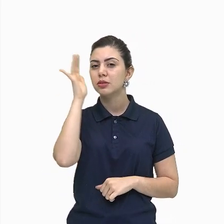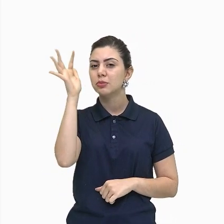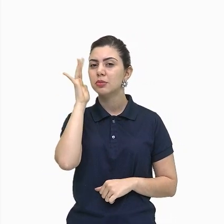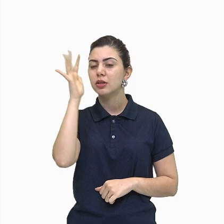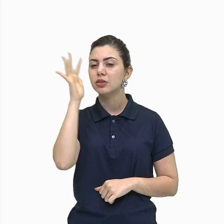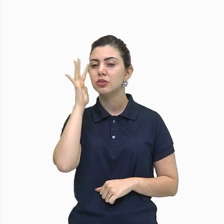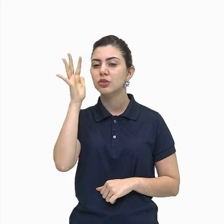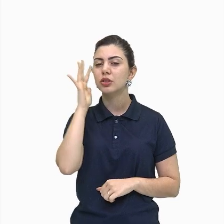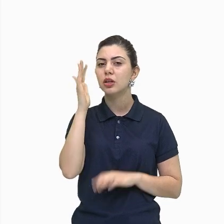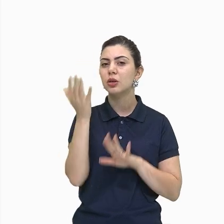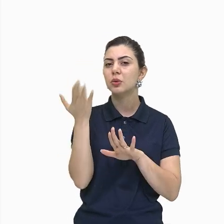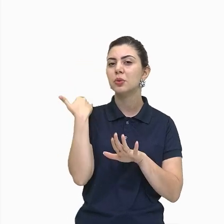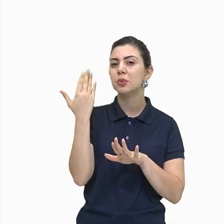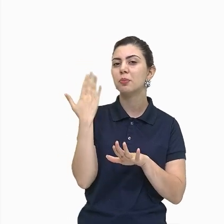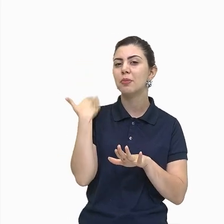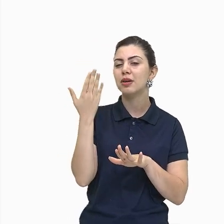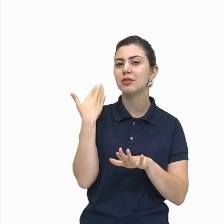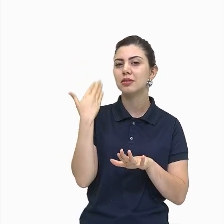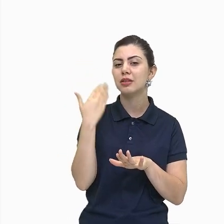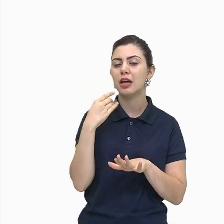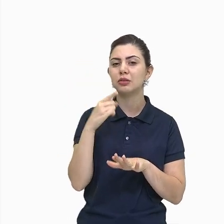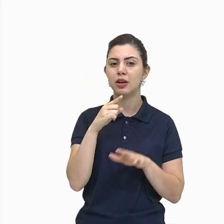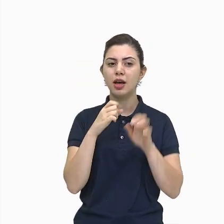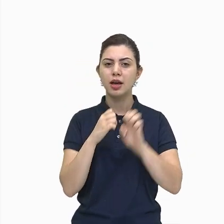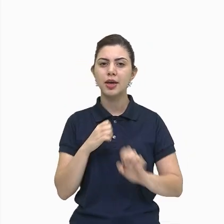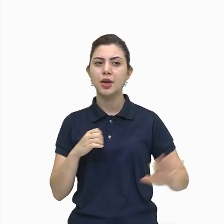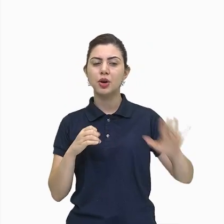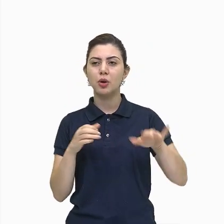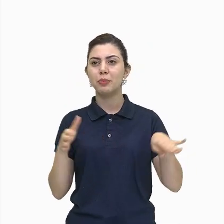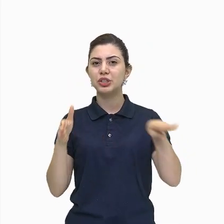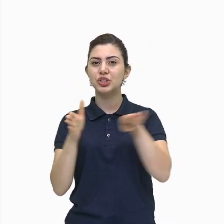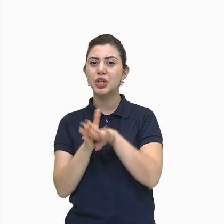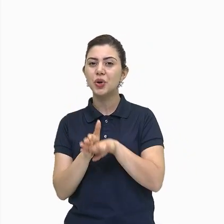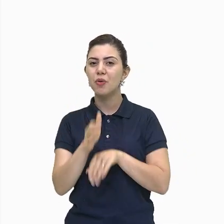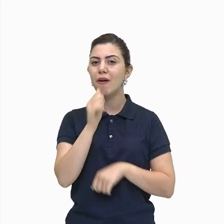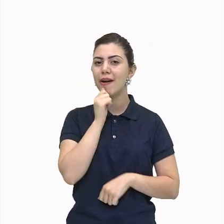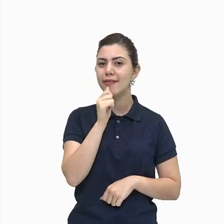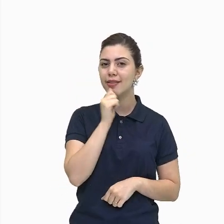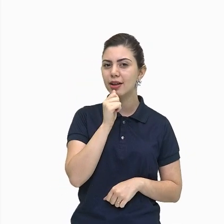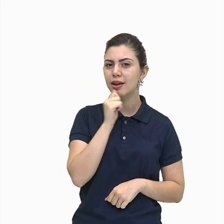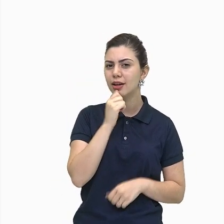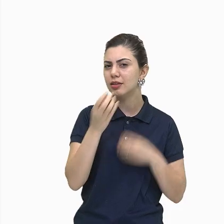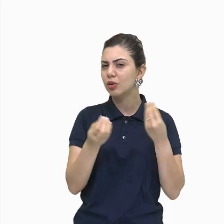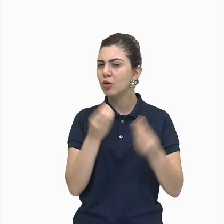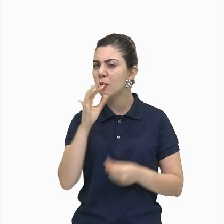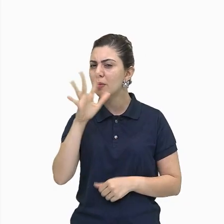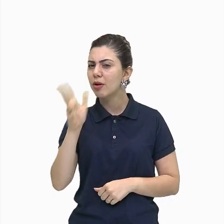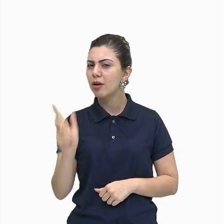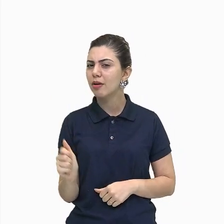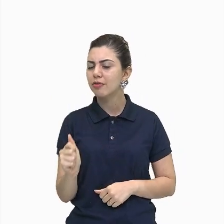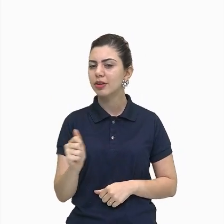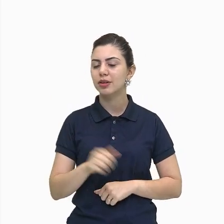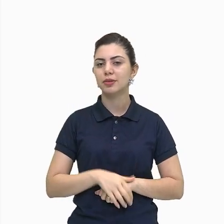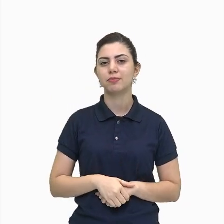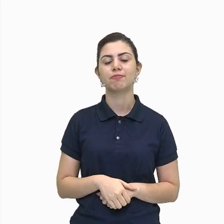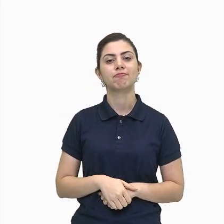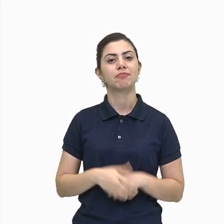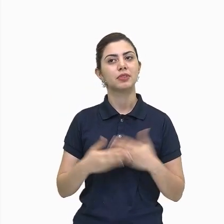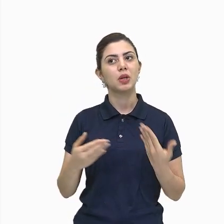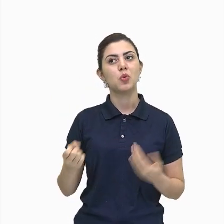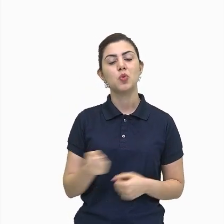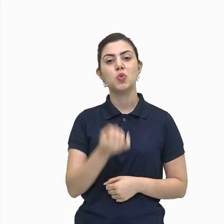como era antes da chegada do europeu, dos processos de colonização que se deram sobre a África, tá? Você imagina, então,